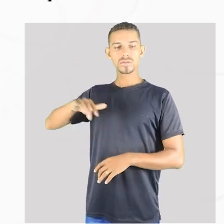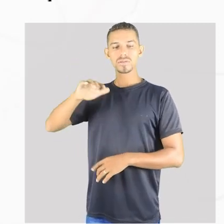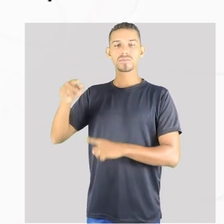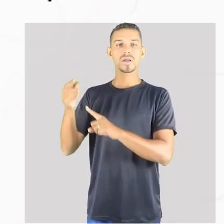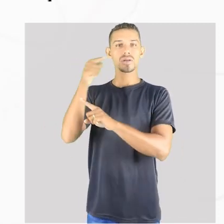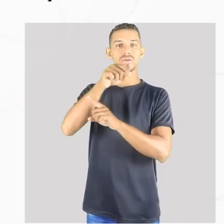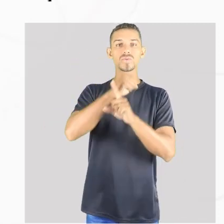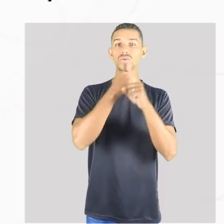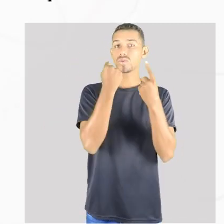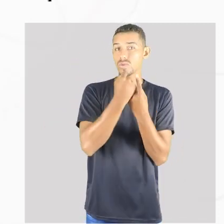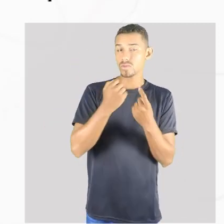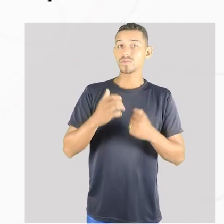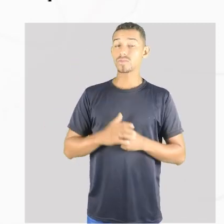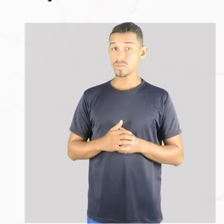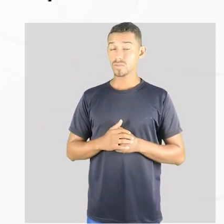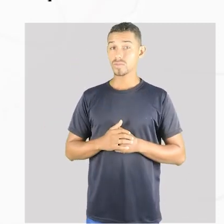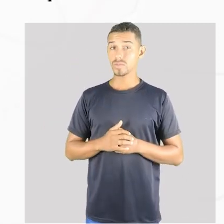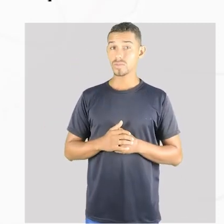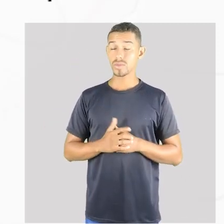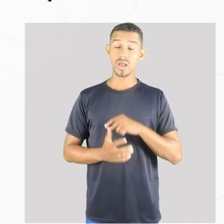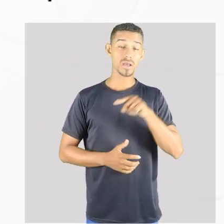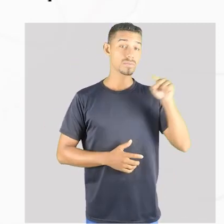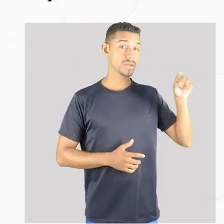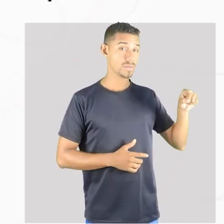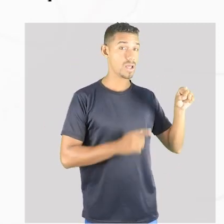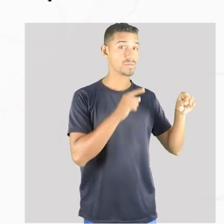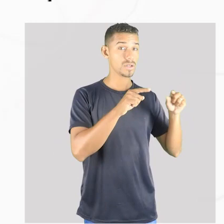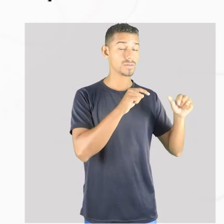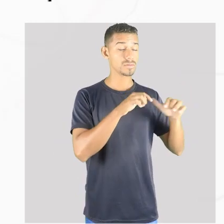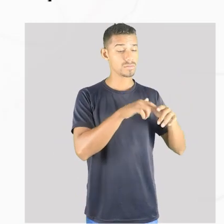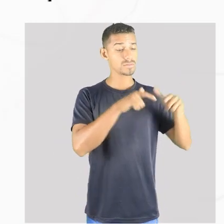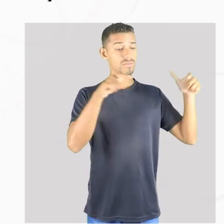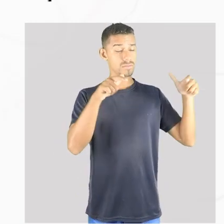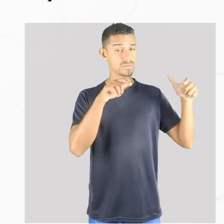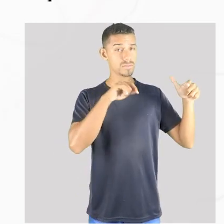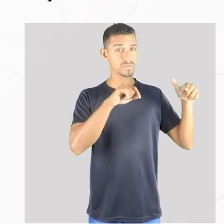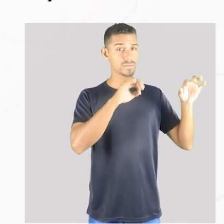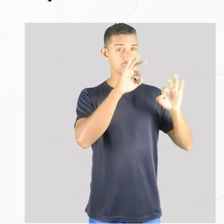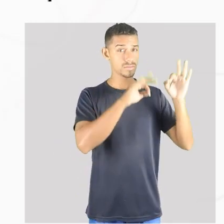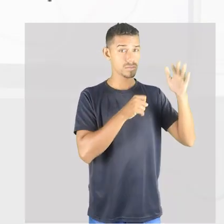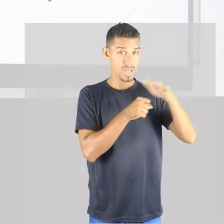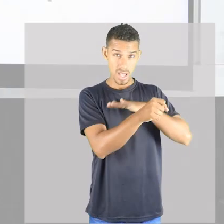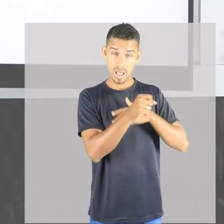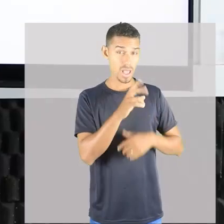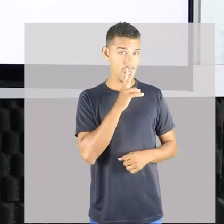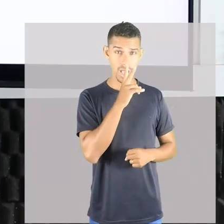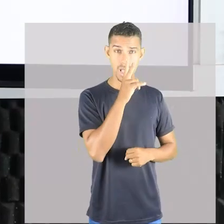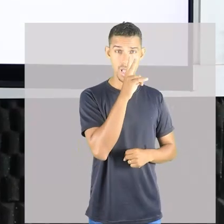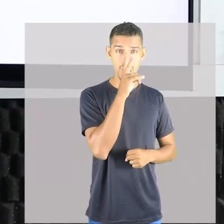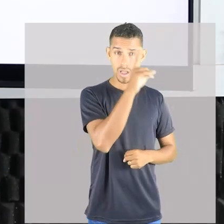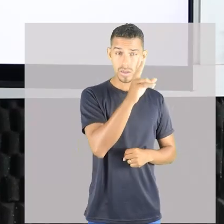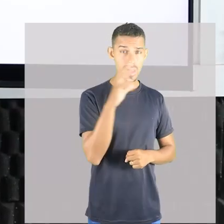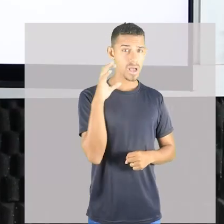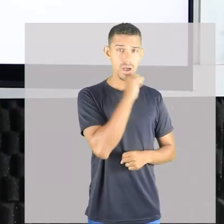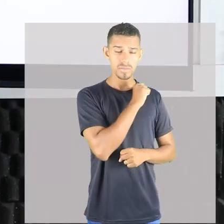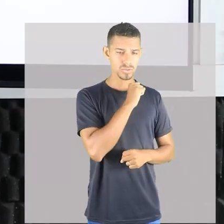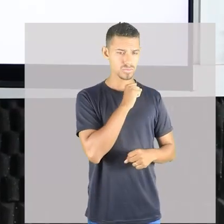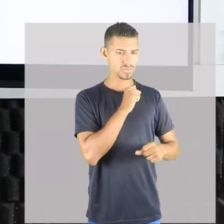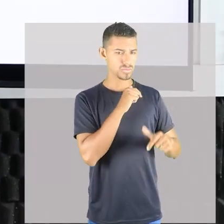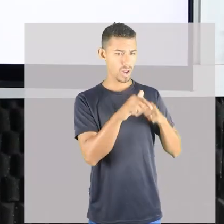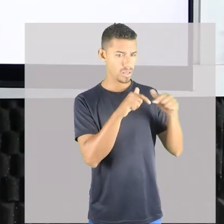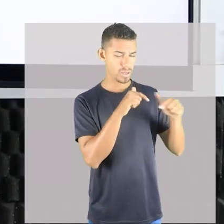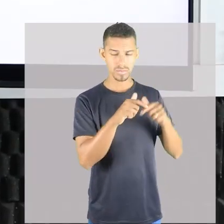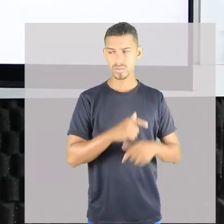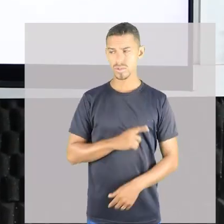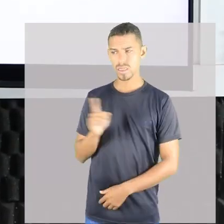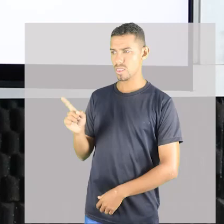socialismo. Enquanto os bolcheviques diziam que era para ter a implementação imediata de um partido operário, os mencheviques